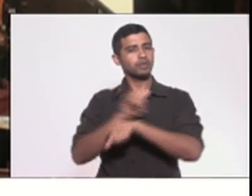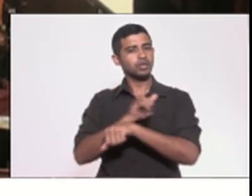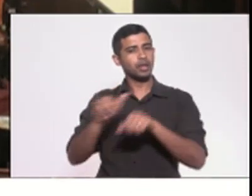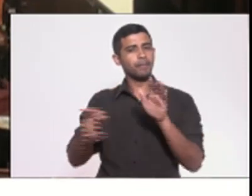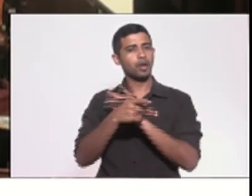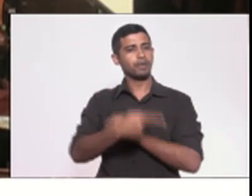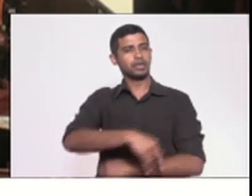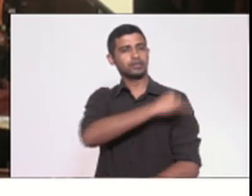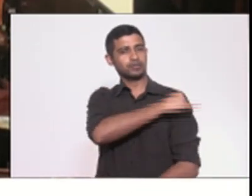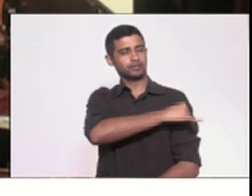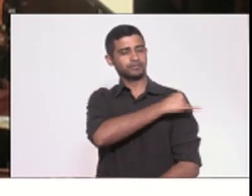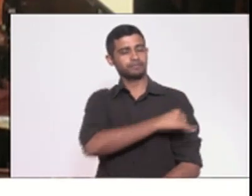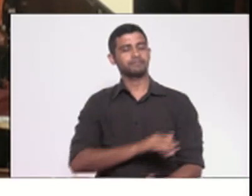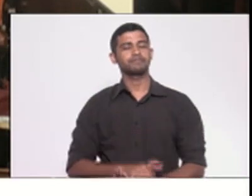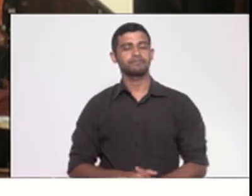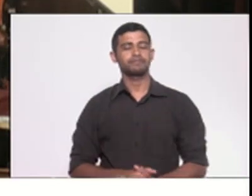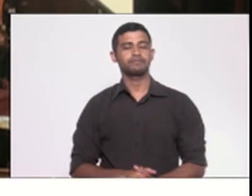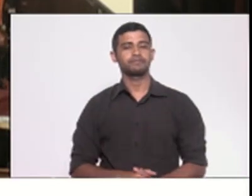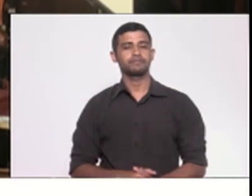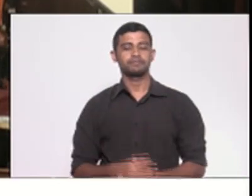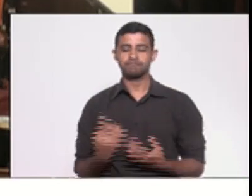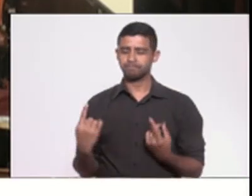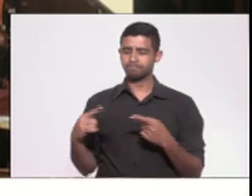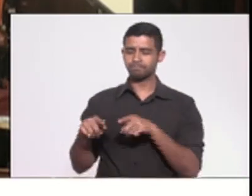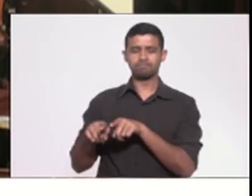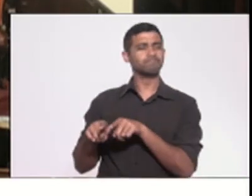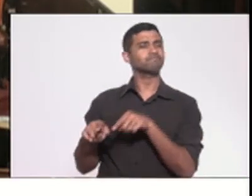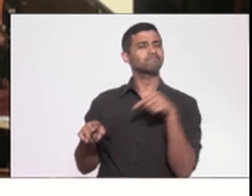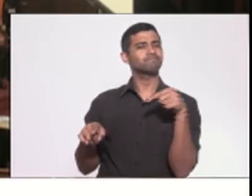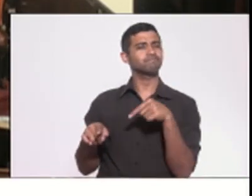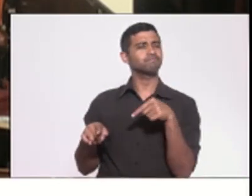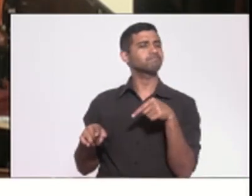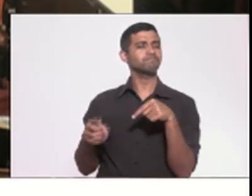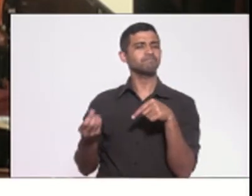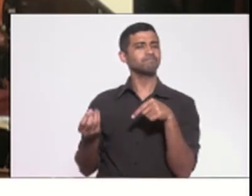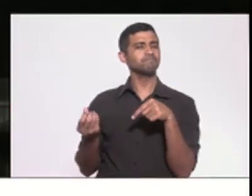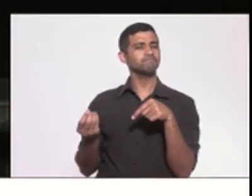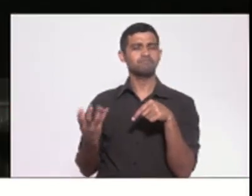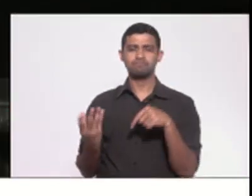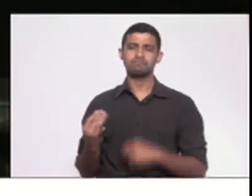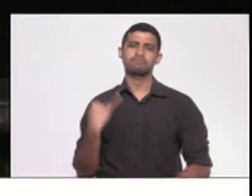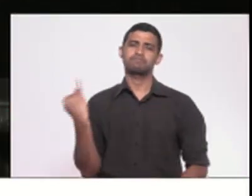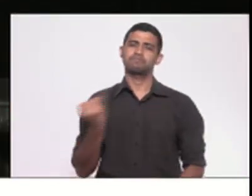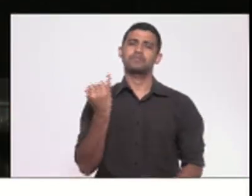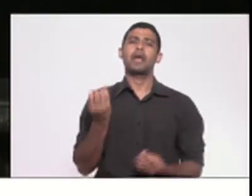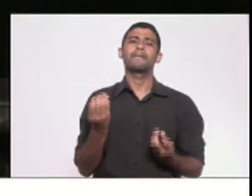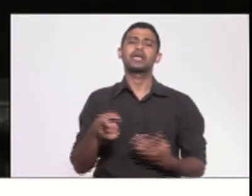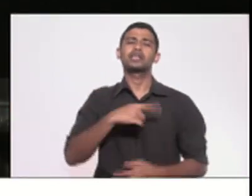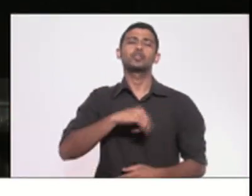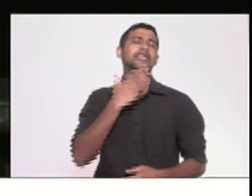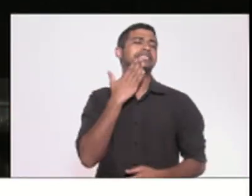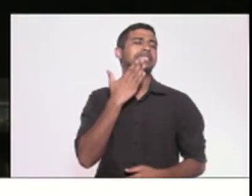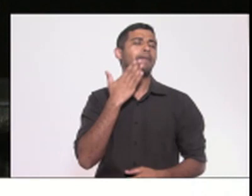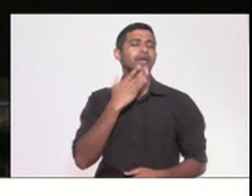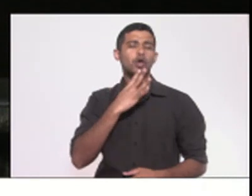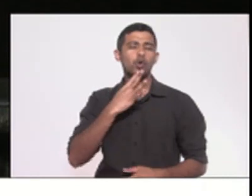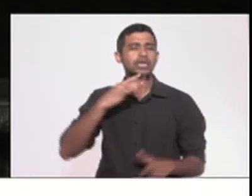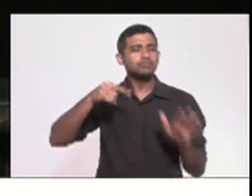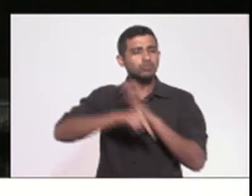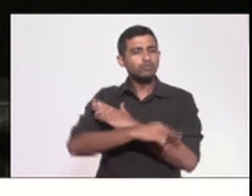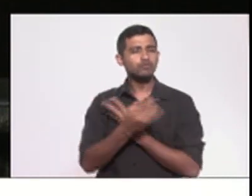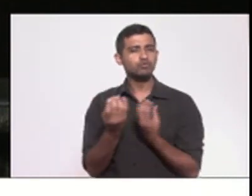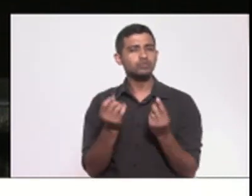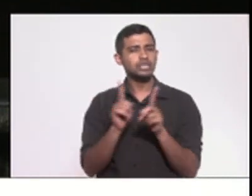Rio, e essa parceria tem sido bastante importante para a gente conhecer mais e se